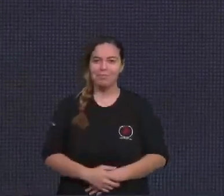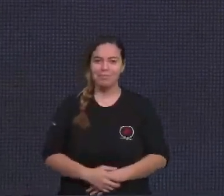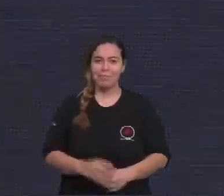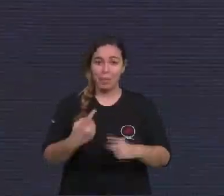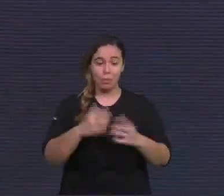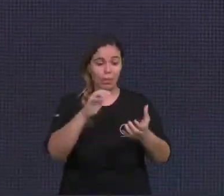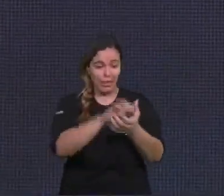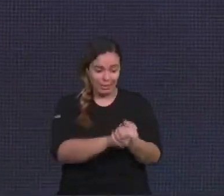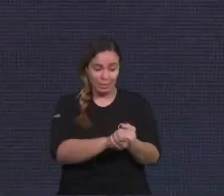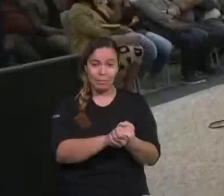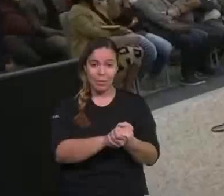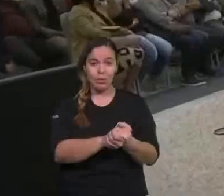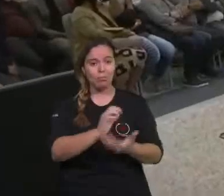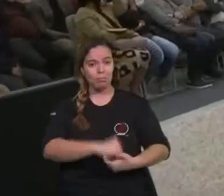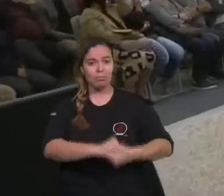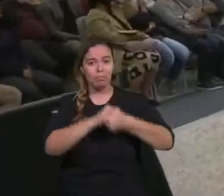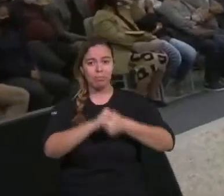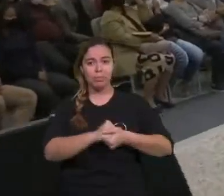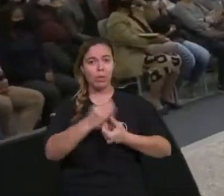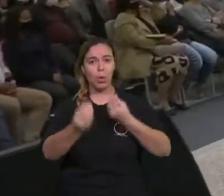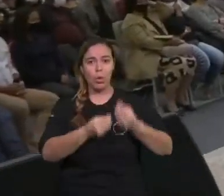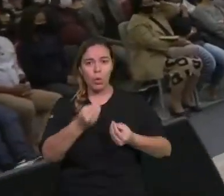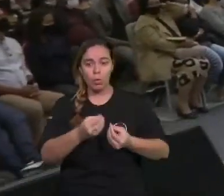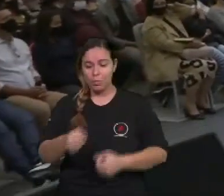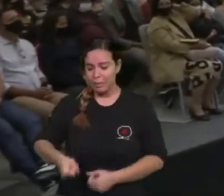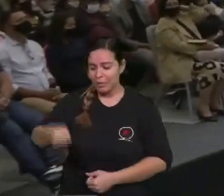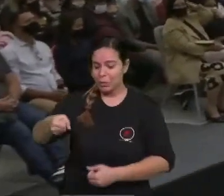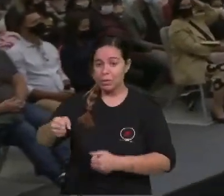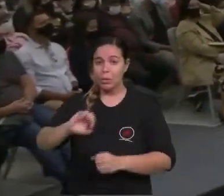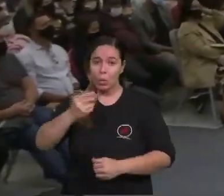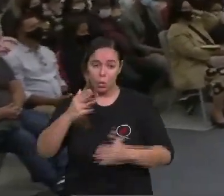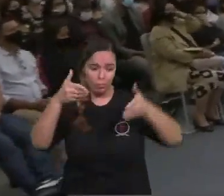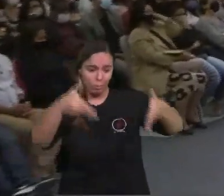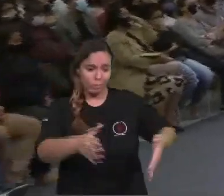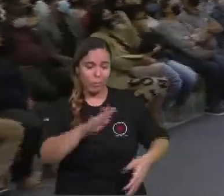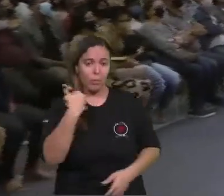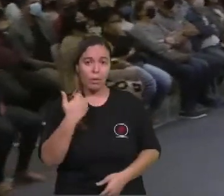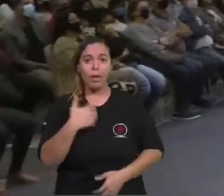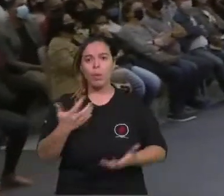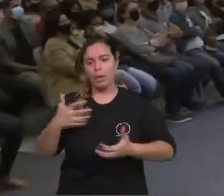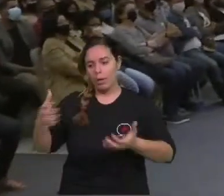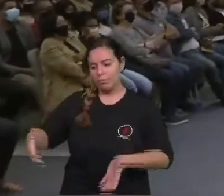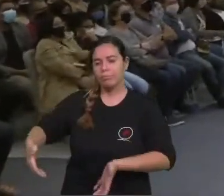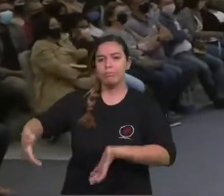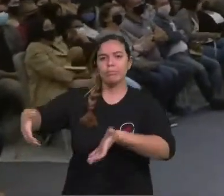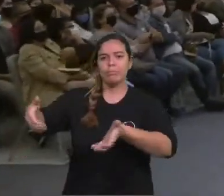Porque num casamento ou você vai na alça, ou você vai no caixão. Eu quero ir na alça.